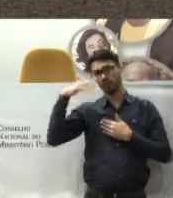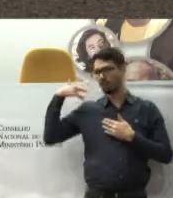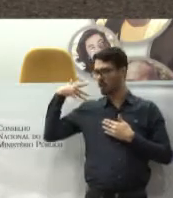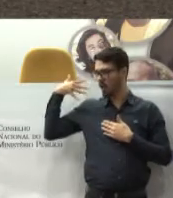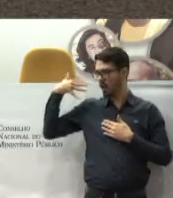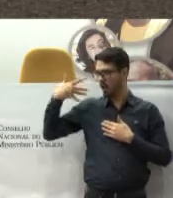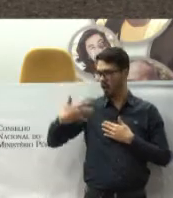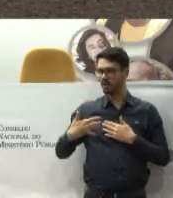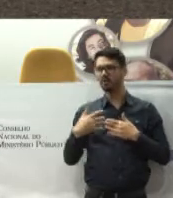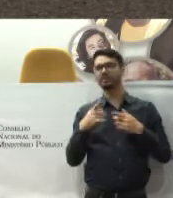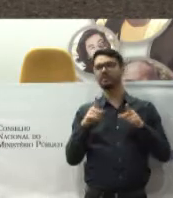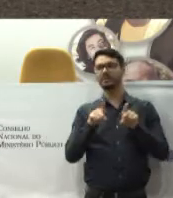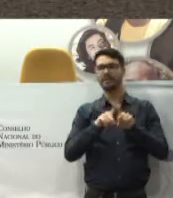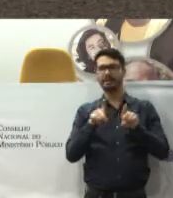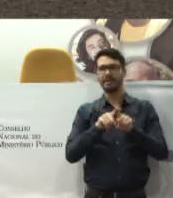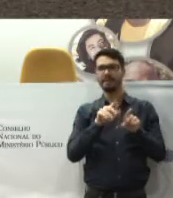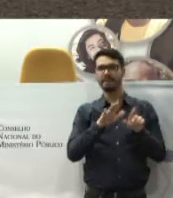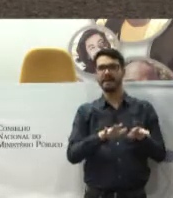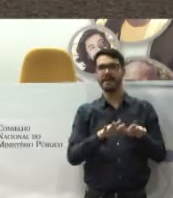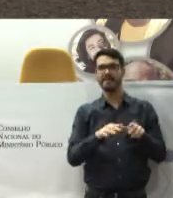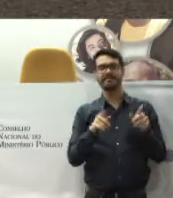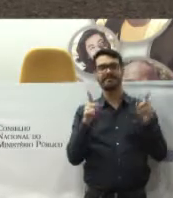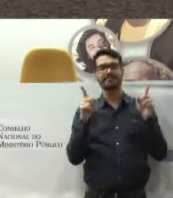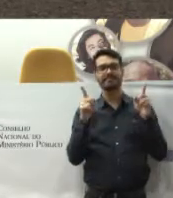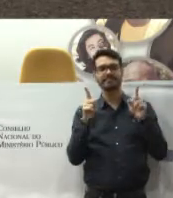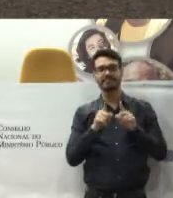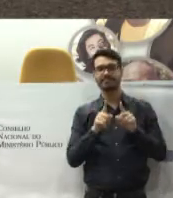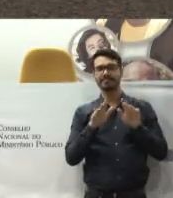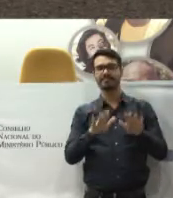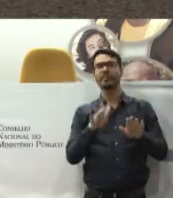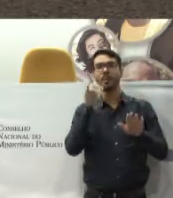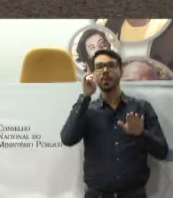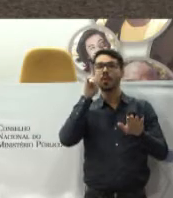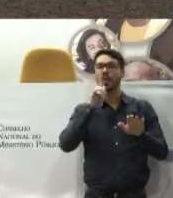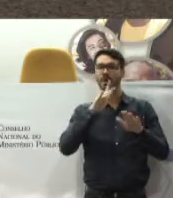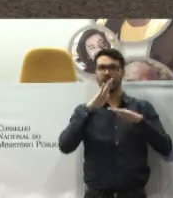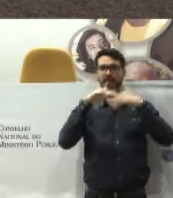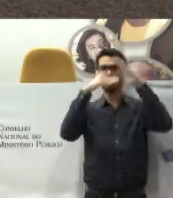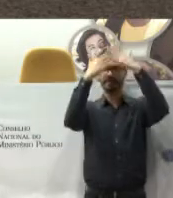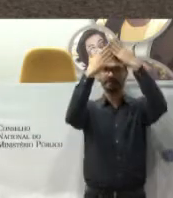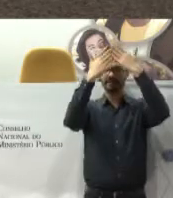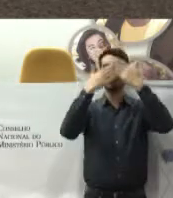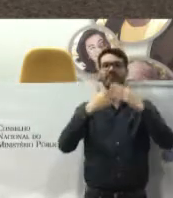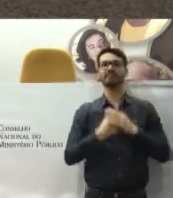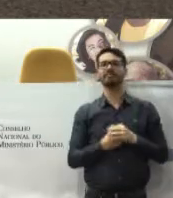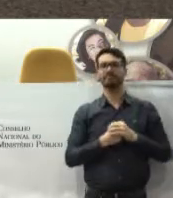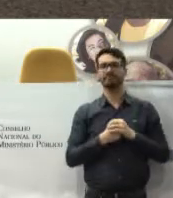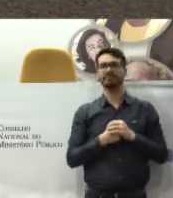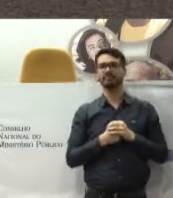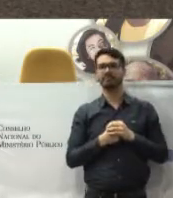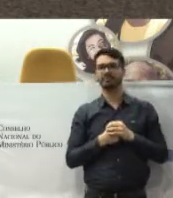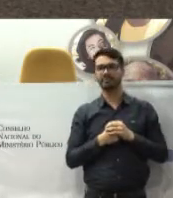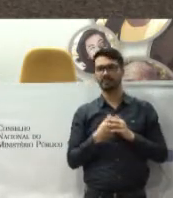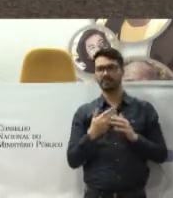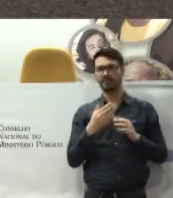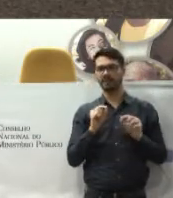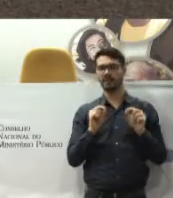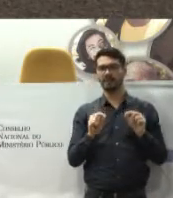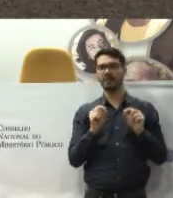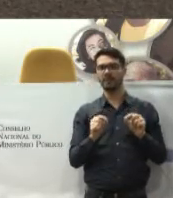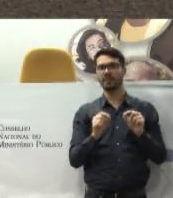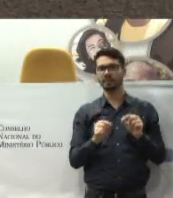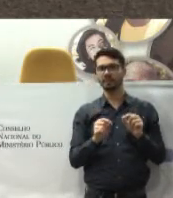papel didático muito importante, mas ela é pequena para que a gente avance daqui para frente. O que é a minha classificação